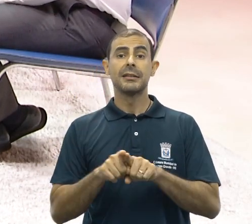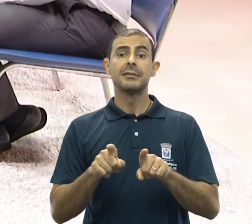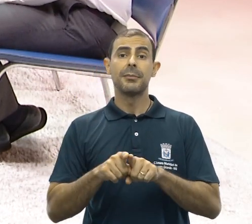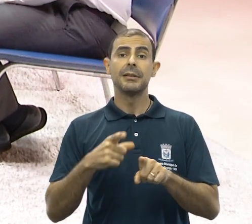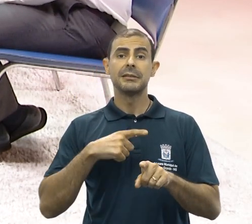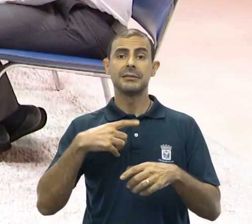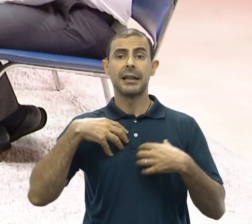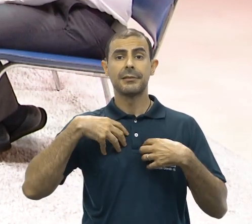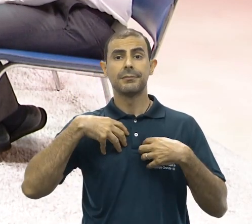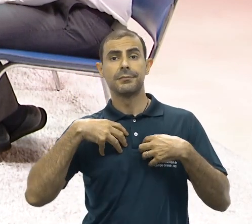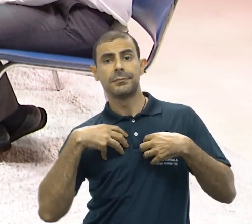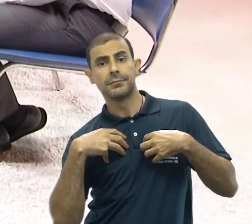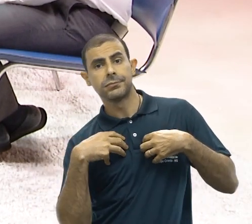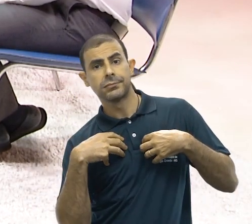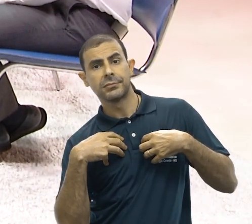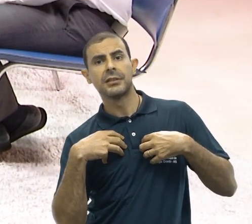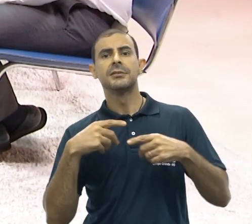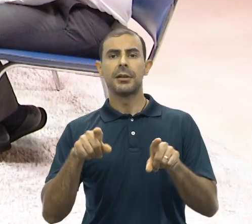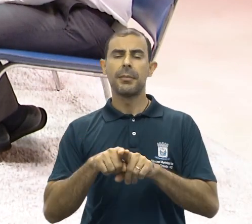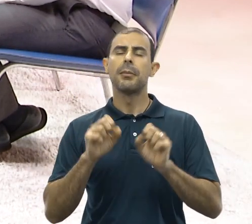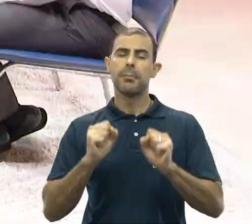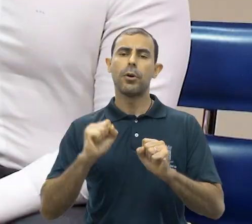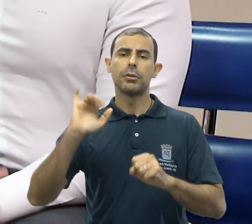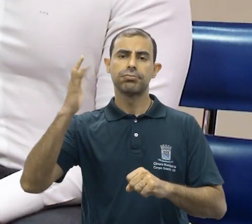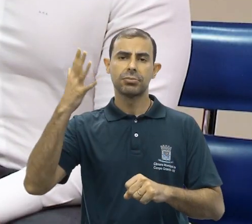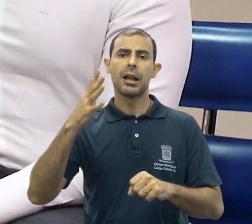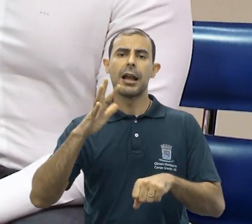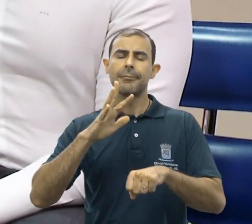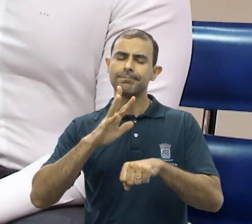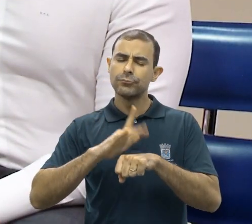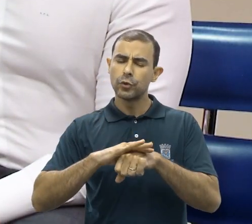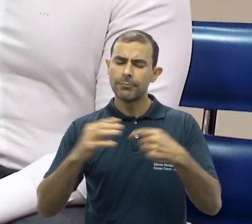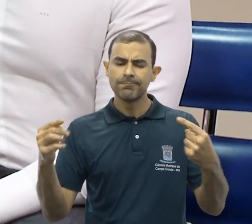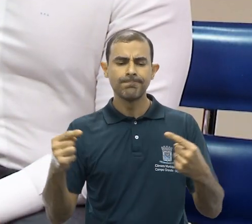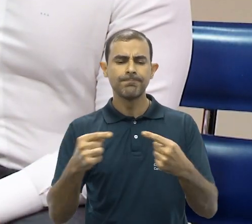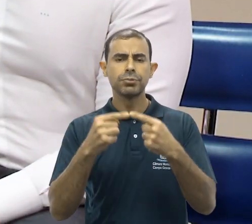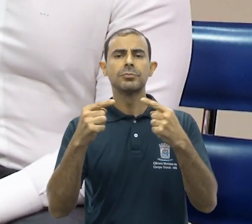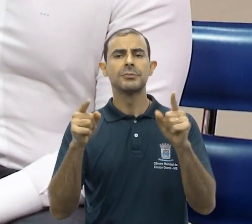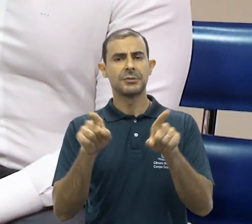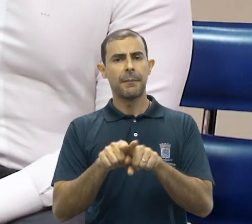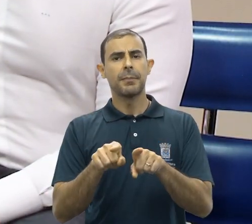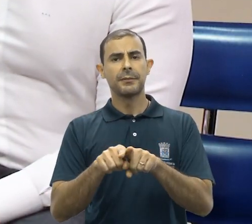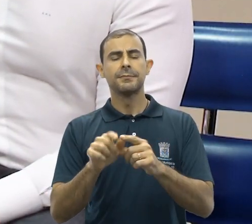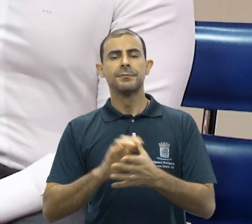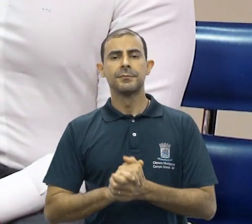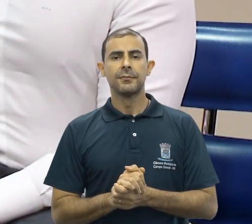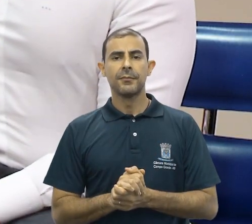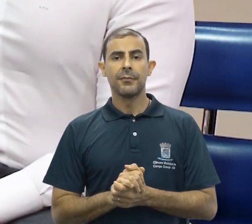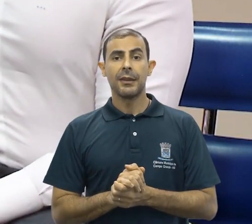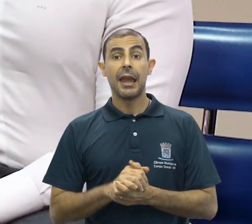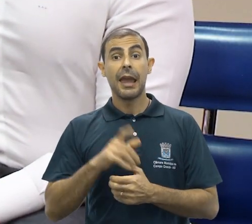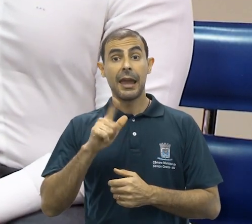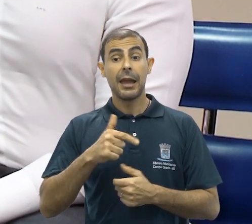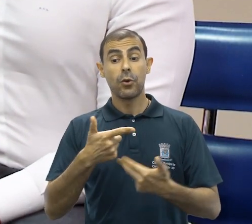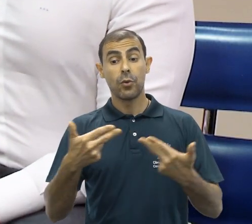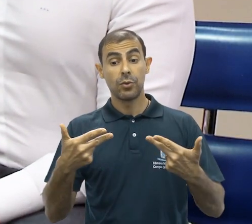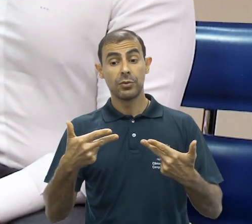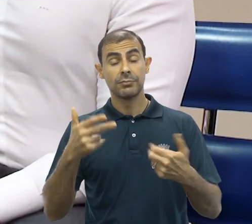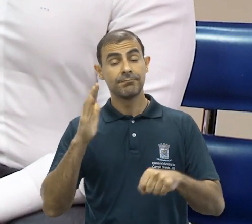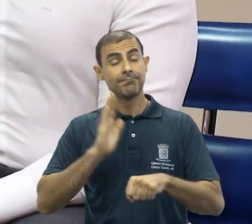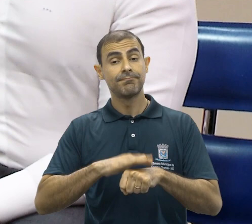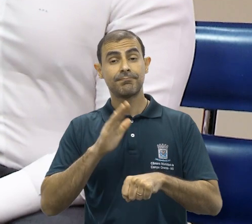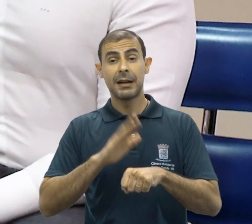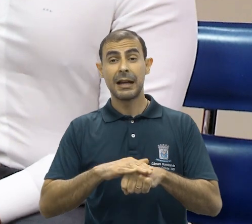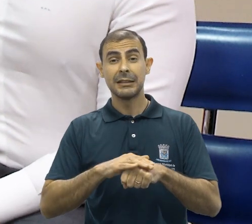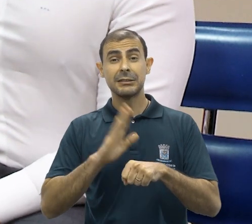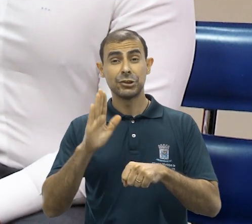torre lá também síndrome de Pisa. Né, isso é característico de alguns sintomas da doença de Parkinson também. Esses são os sintomas que às vezes